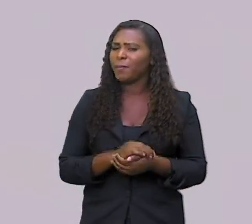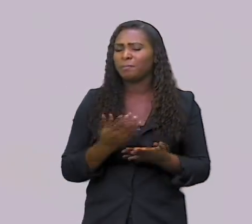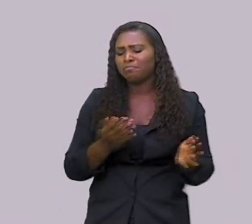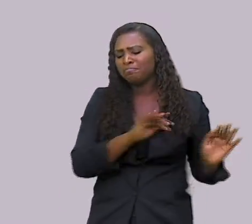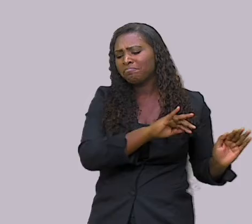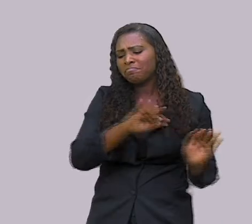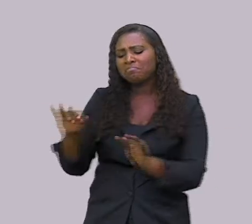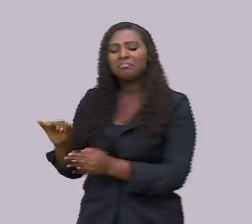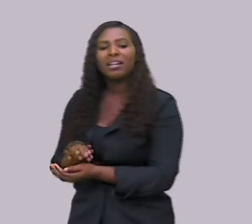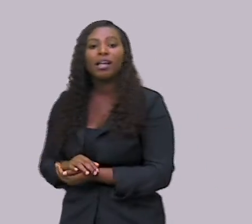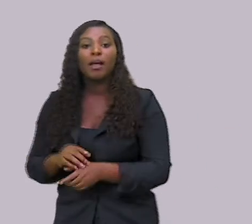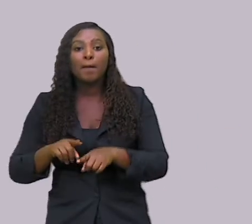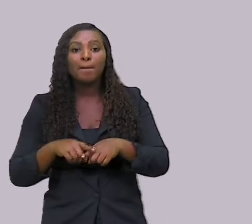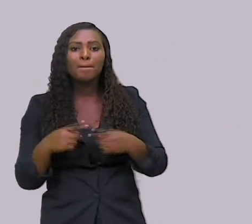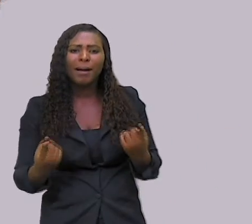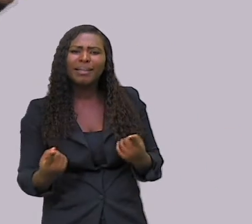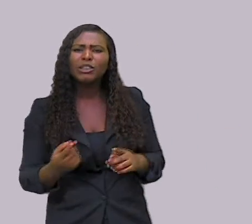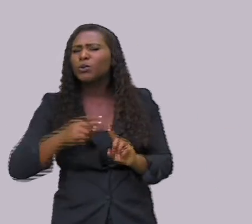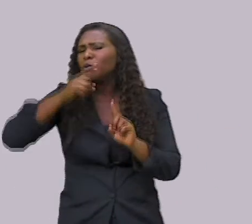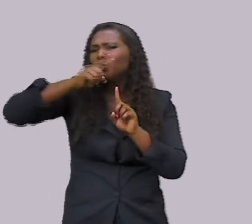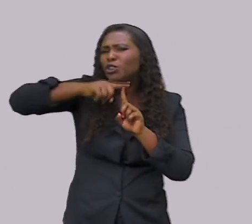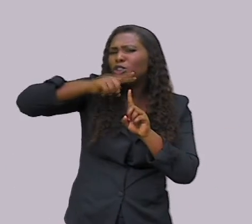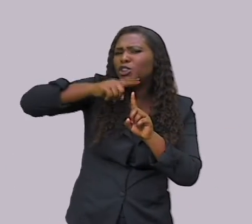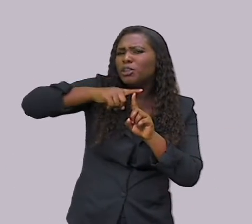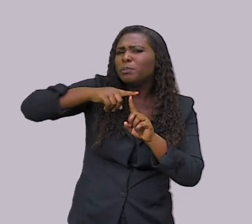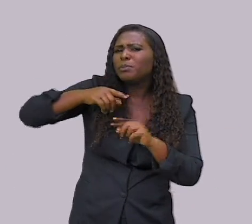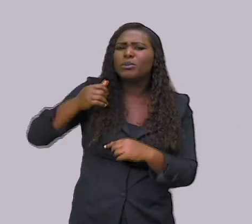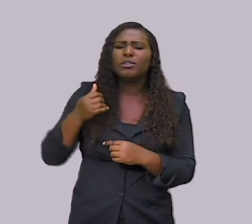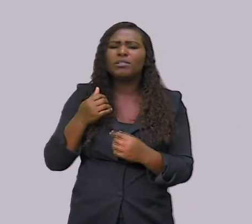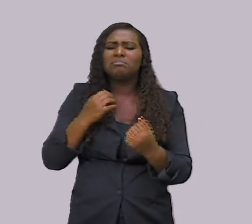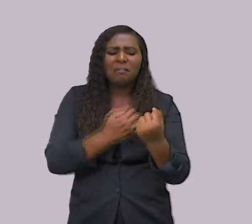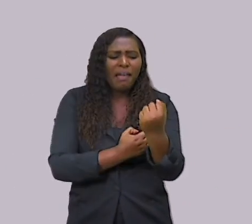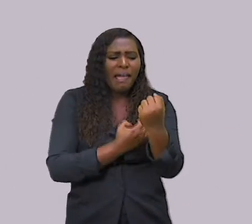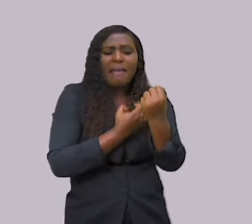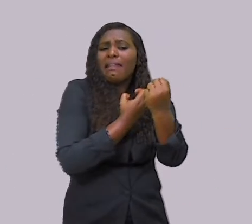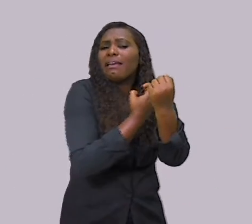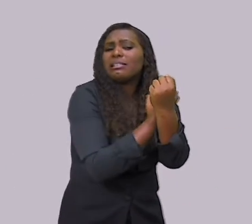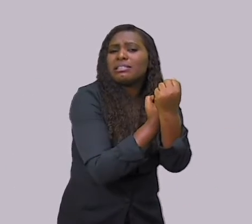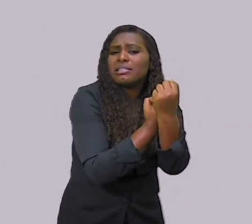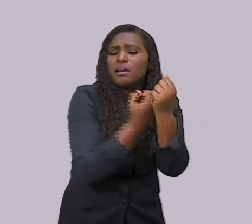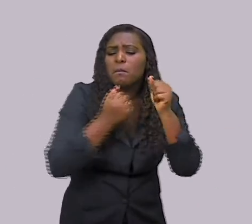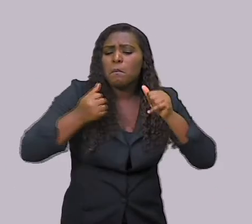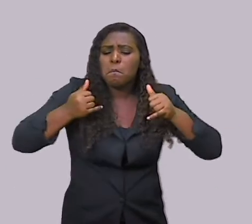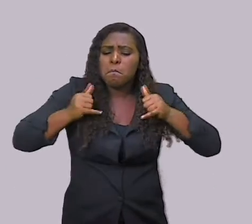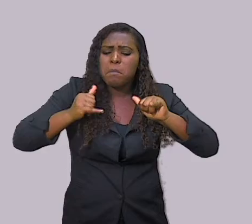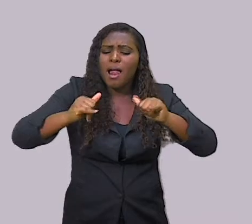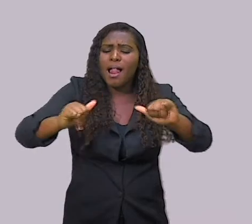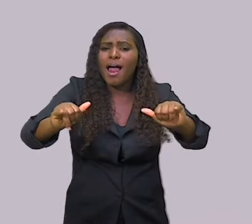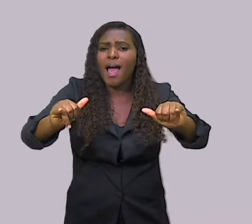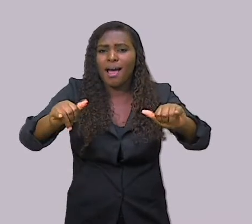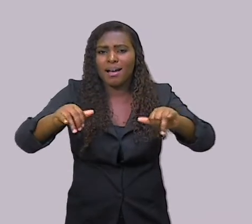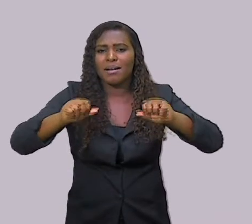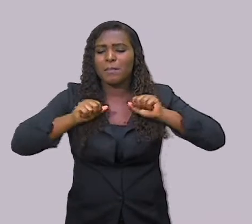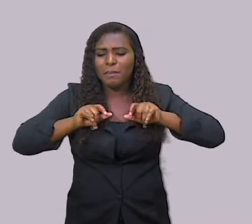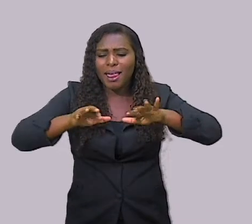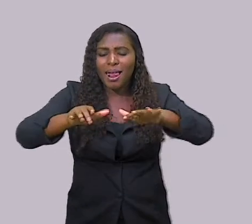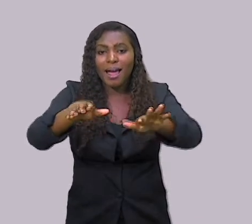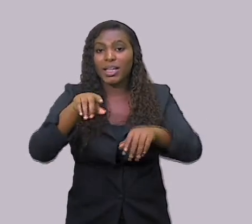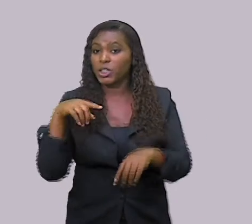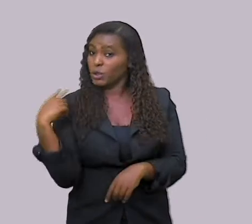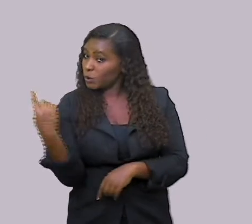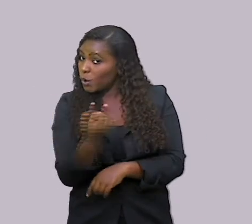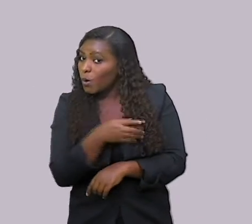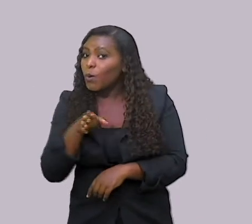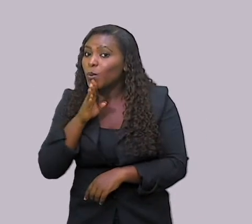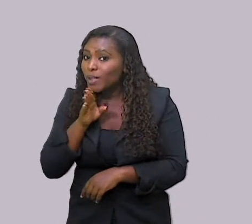energia que são distribuídas e que a gente conhece? A energia não é distribuída,